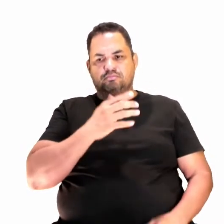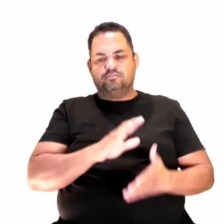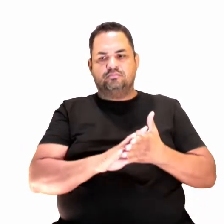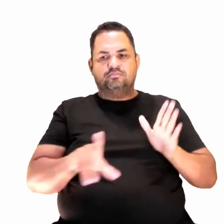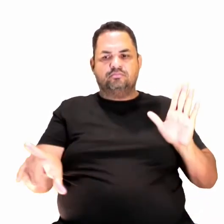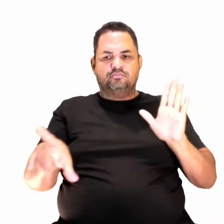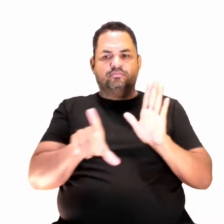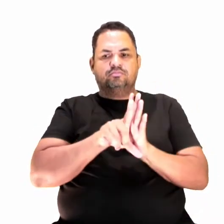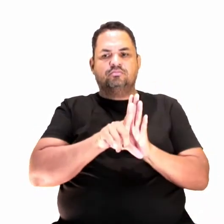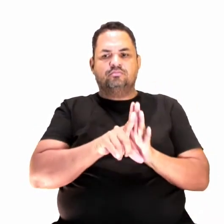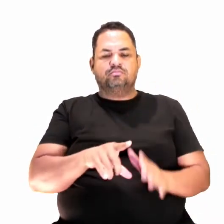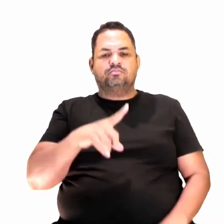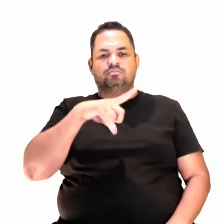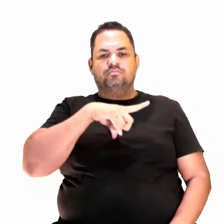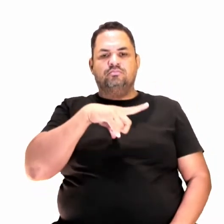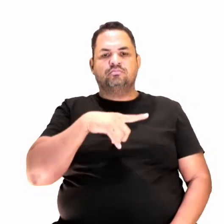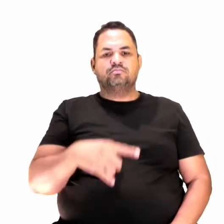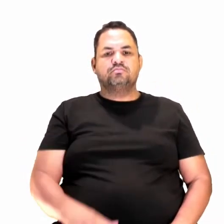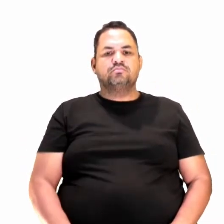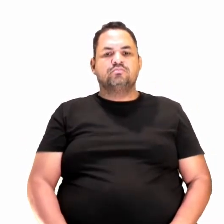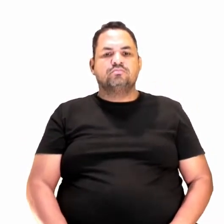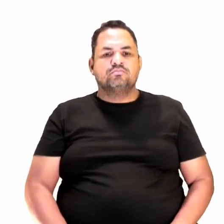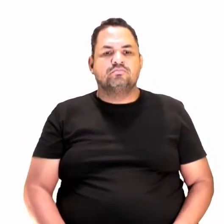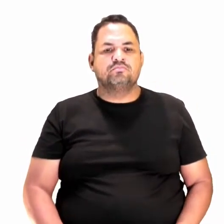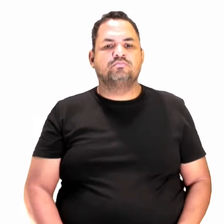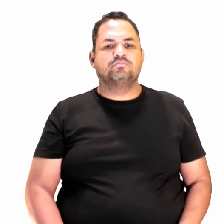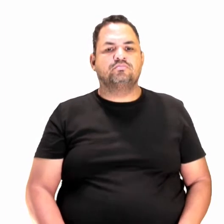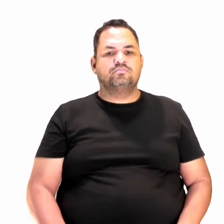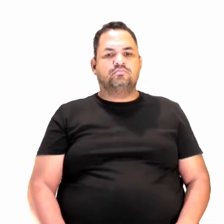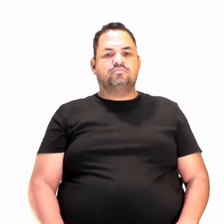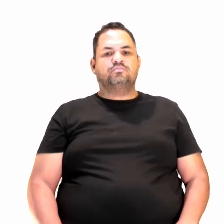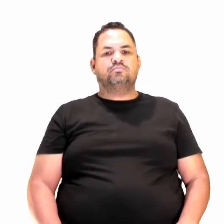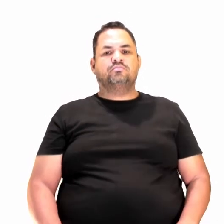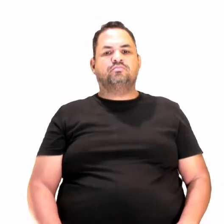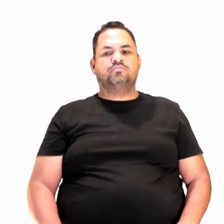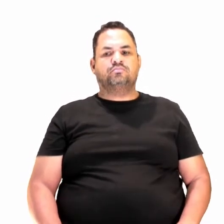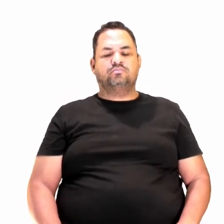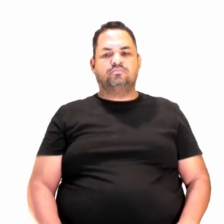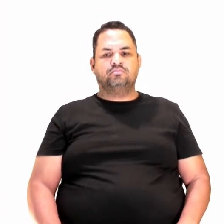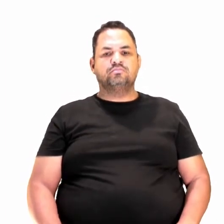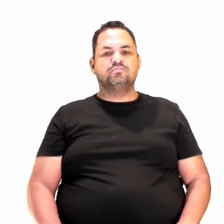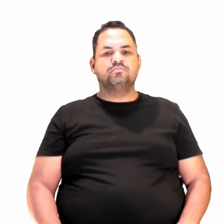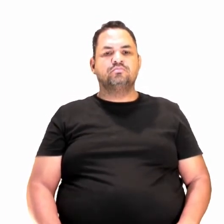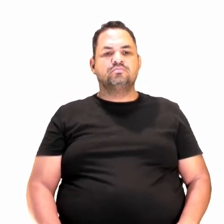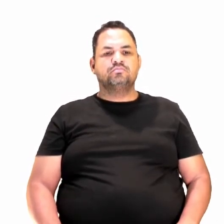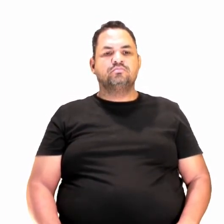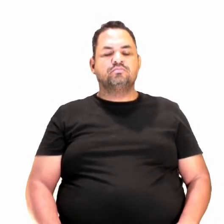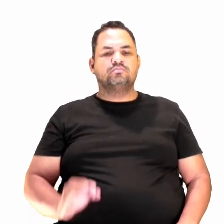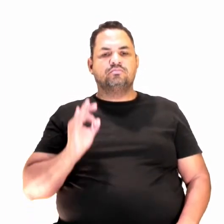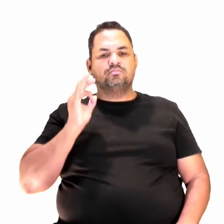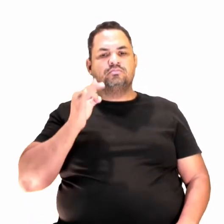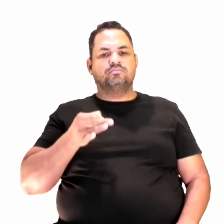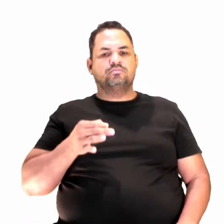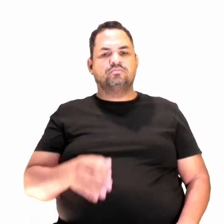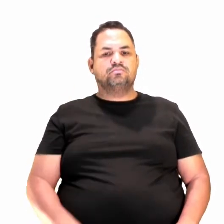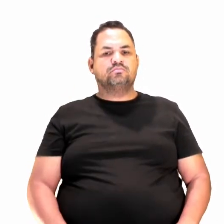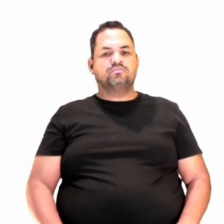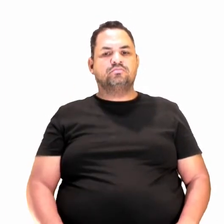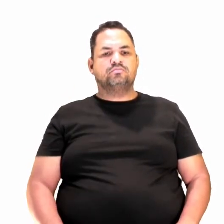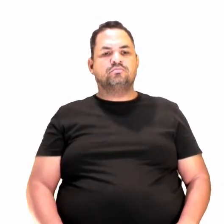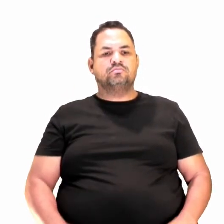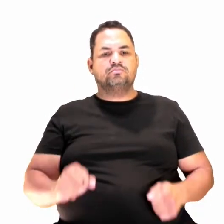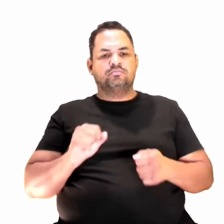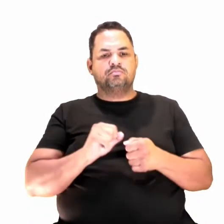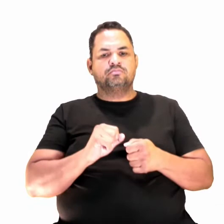legalmente na posse deles. Possession of them, na posse deles, certo? E aí,